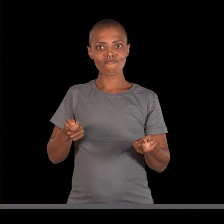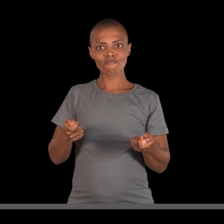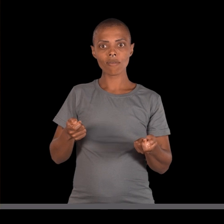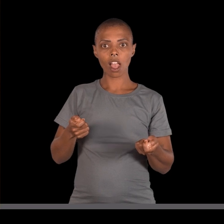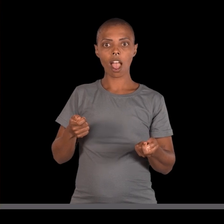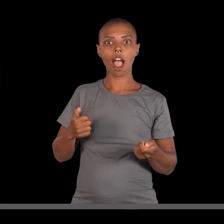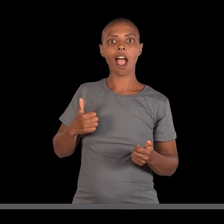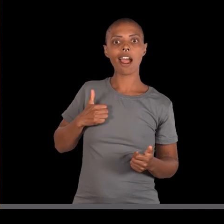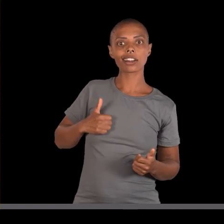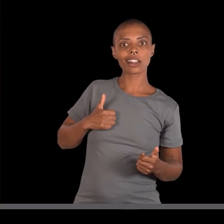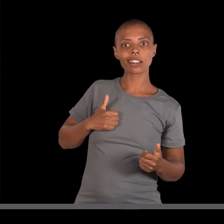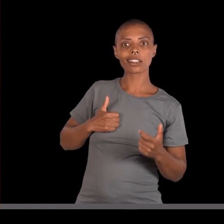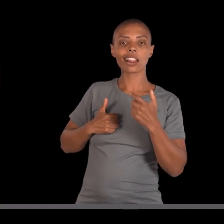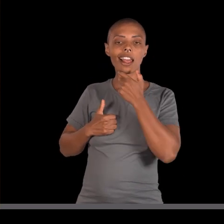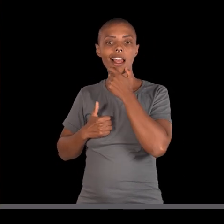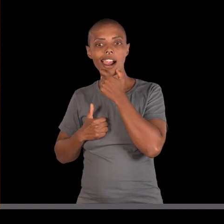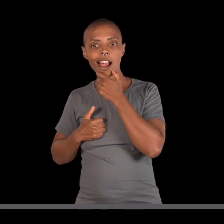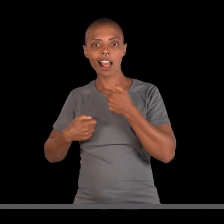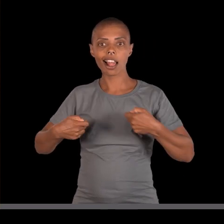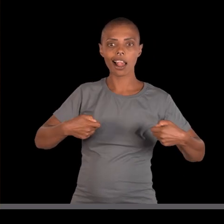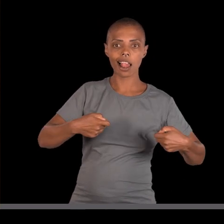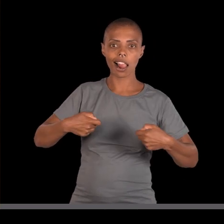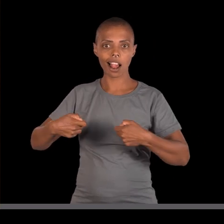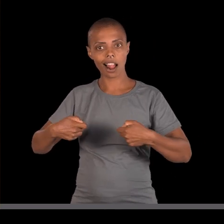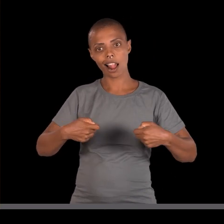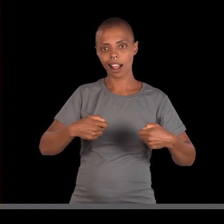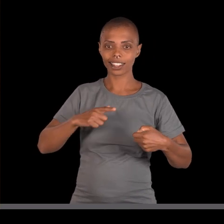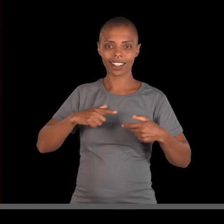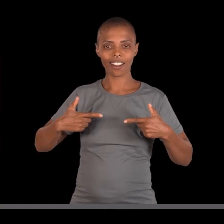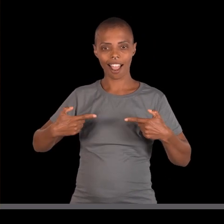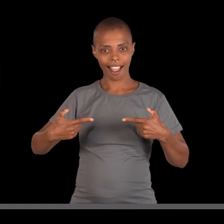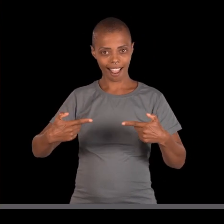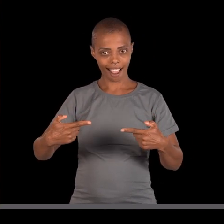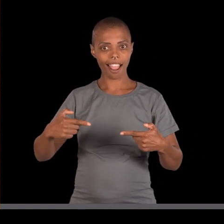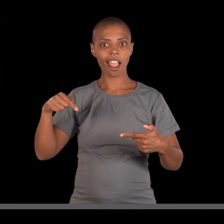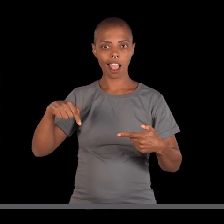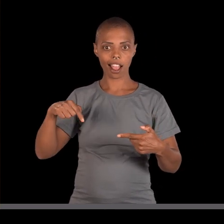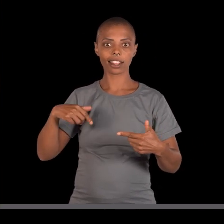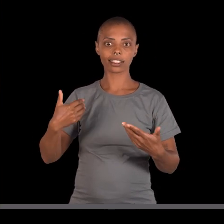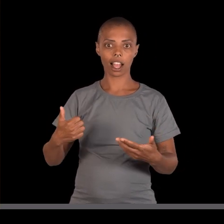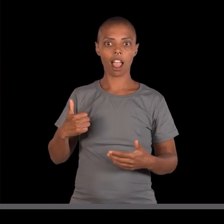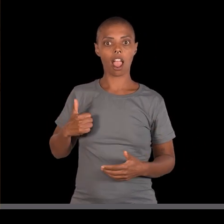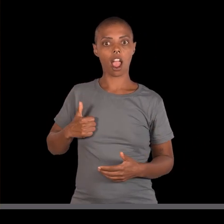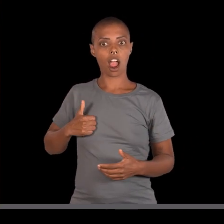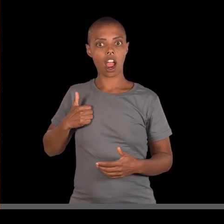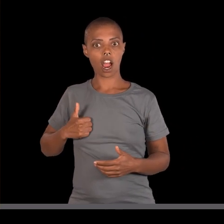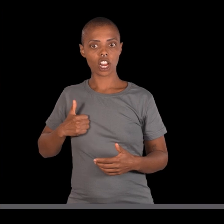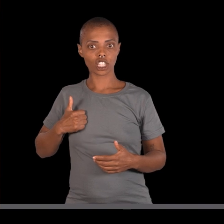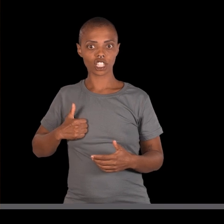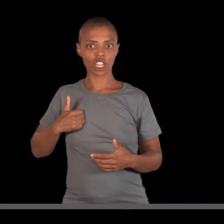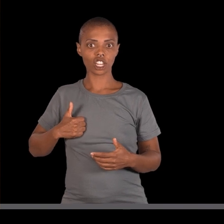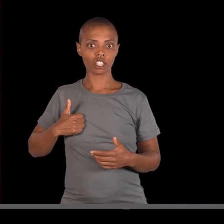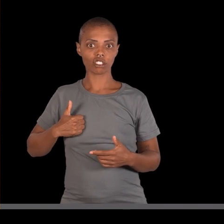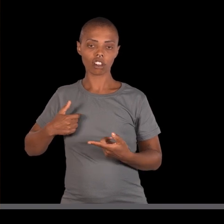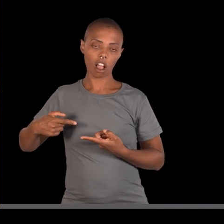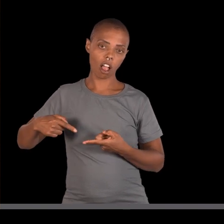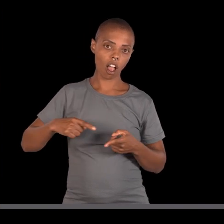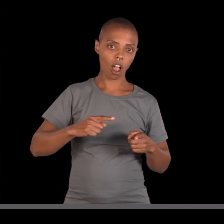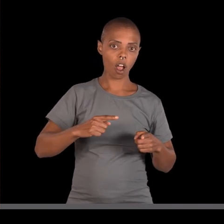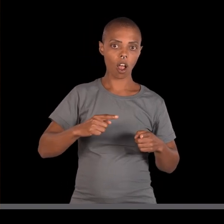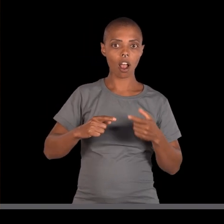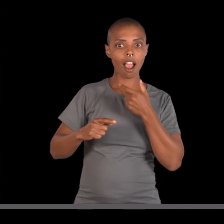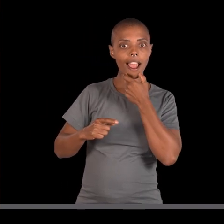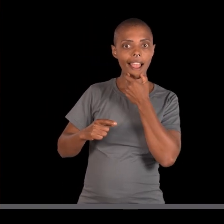2 países, a Argentina e a Inglaterra. Inclusive, até nos anos 80, aconteceu guerra, e a Guerra das Malvinas, né,